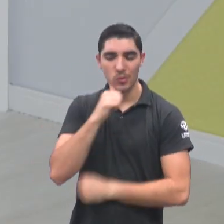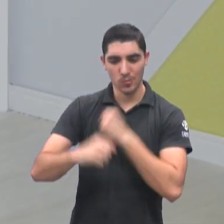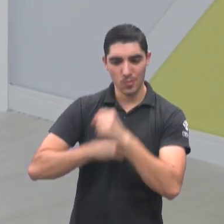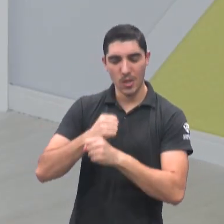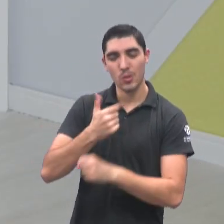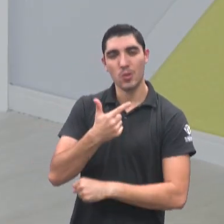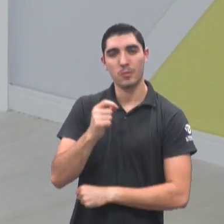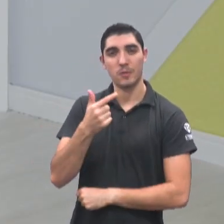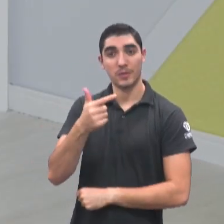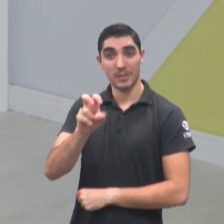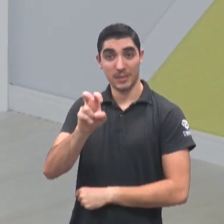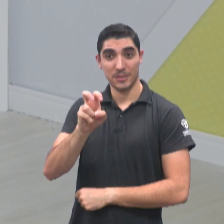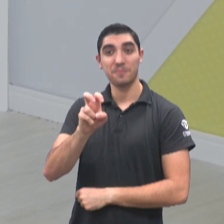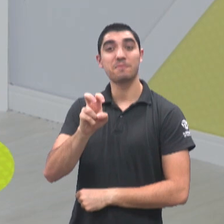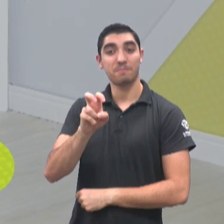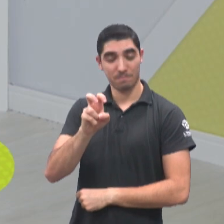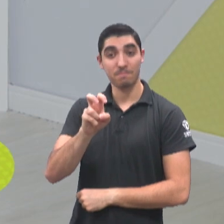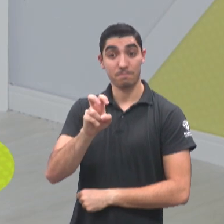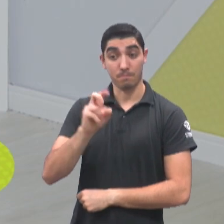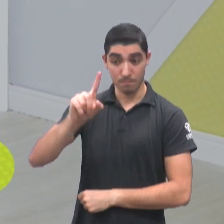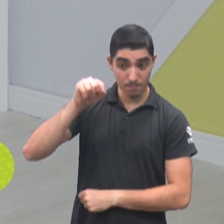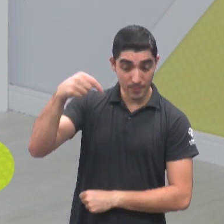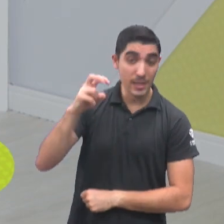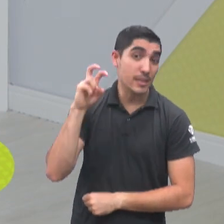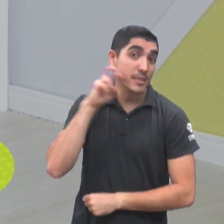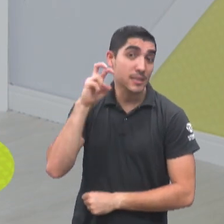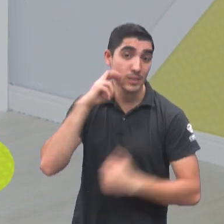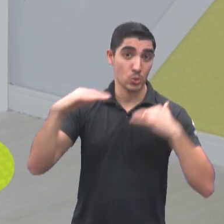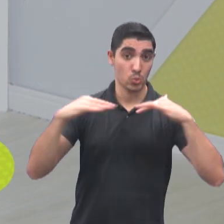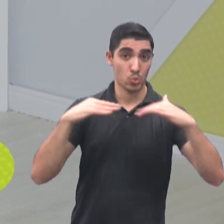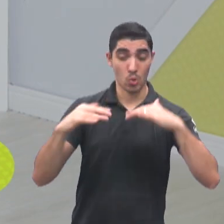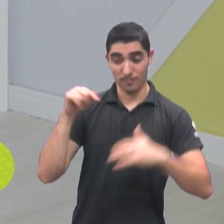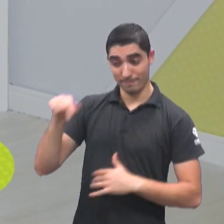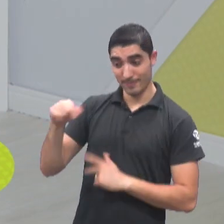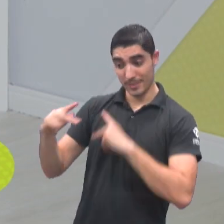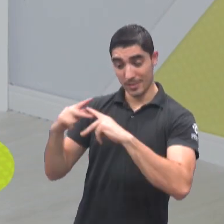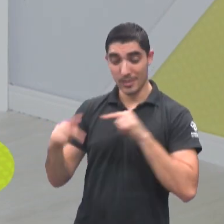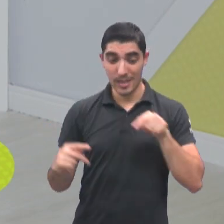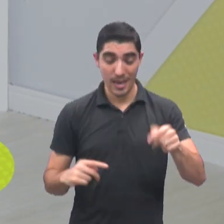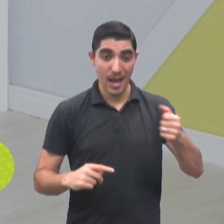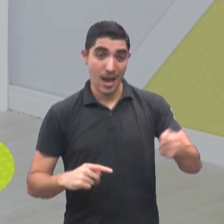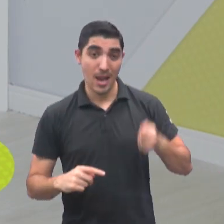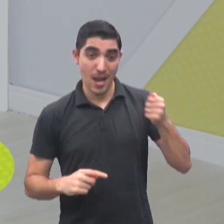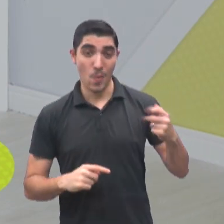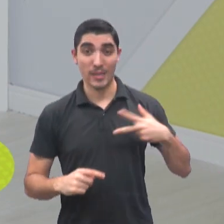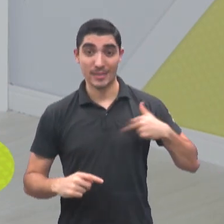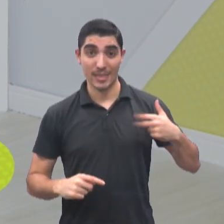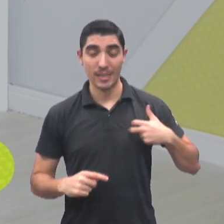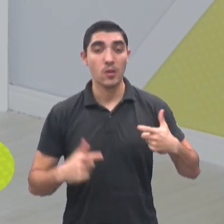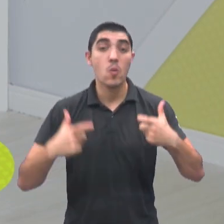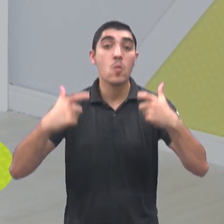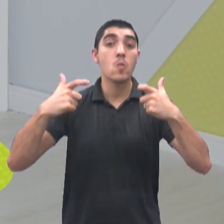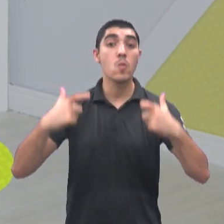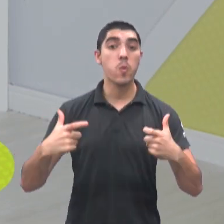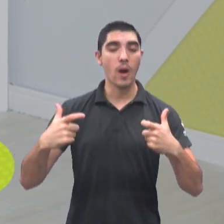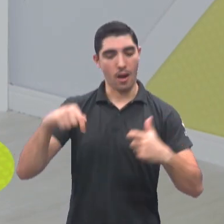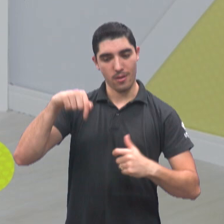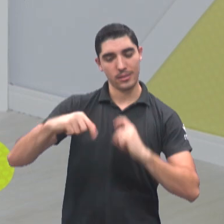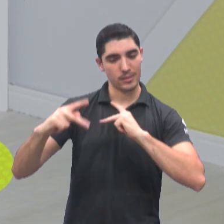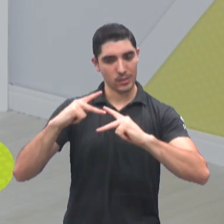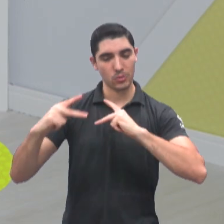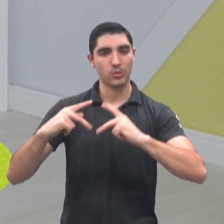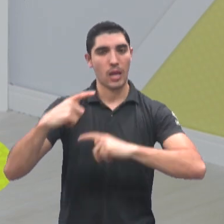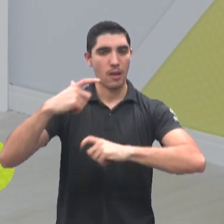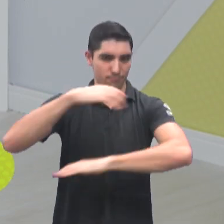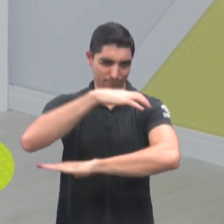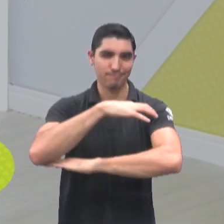2025. Próxima quinta-feira, o São José recebe justamente o César Araraquara no ginásio do Teatrão, 7h30 da noite.